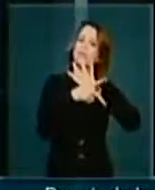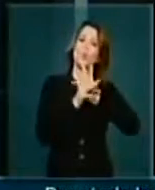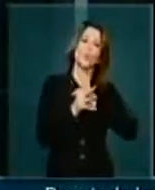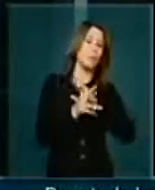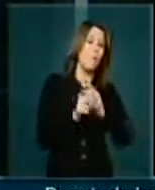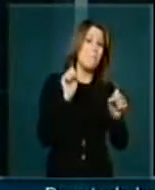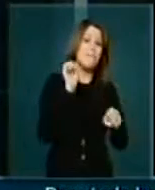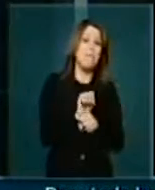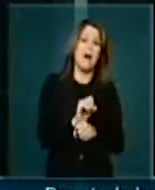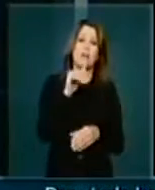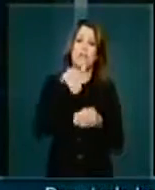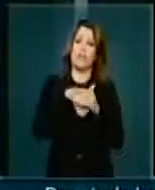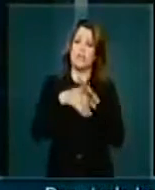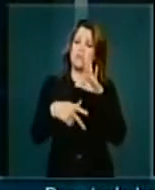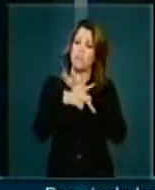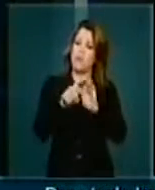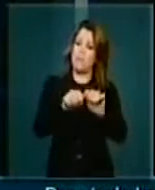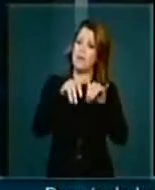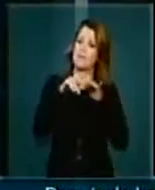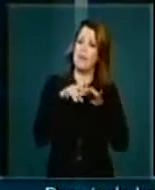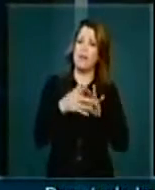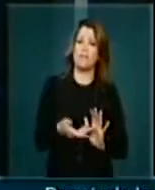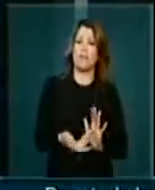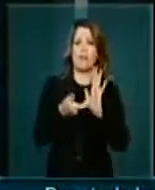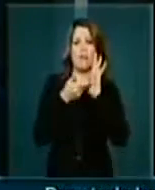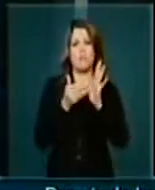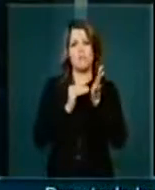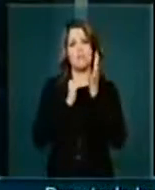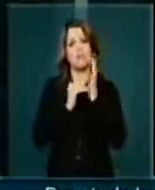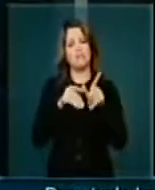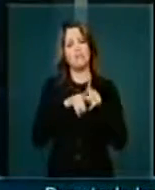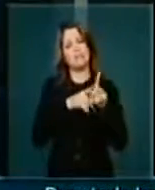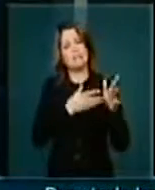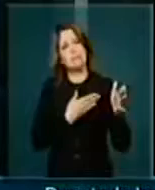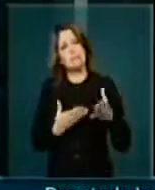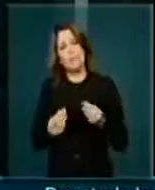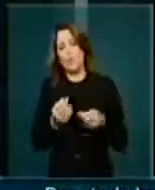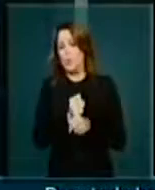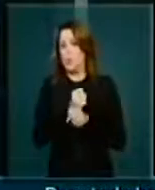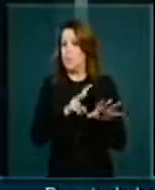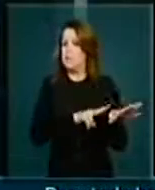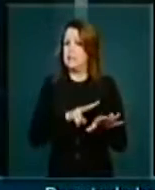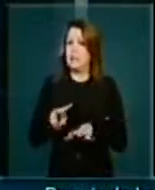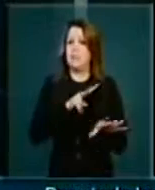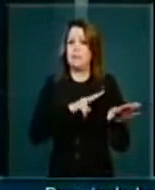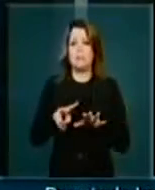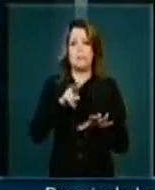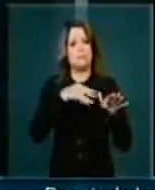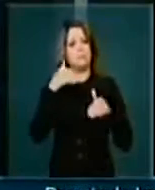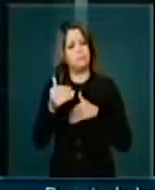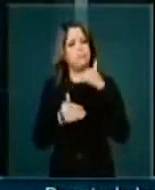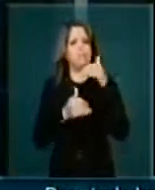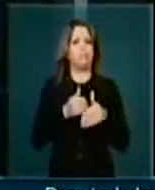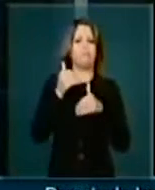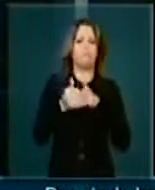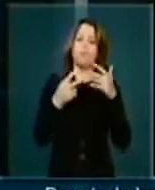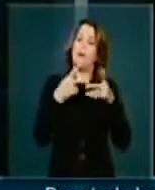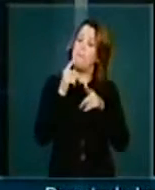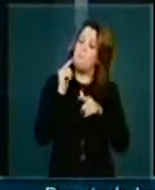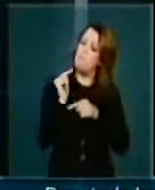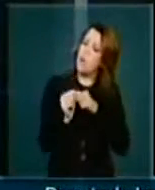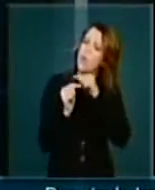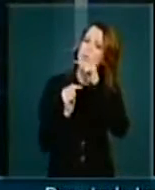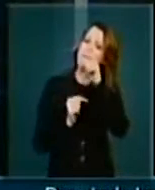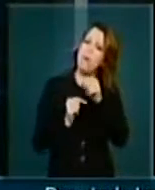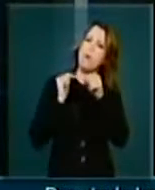só paralisam as votações em plenário na Câmara e no Senado durante semanas até seguidas, como pouco a